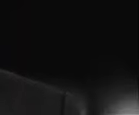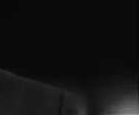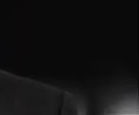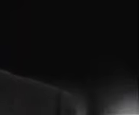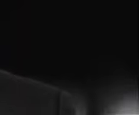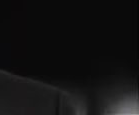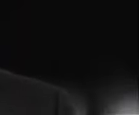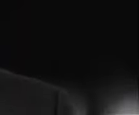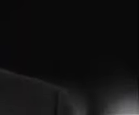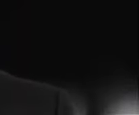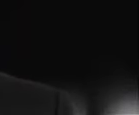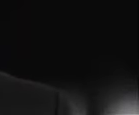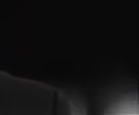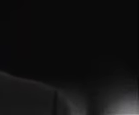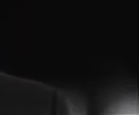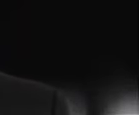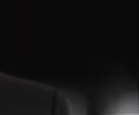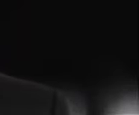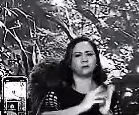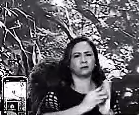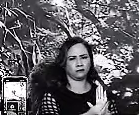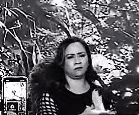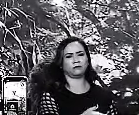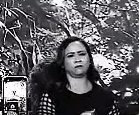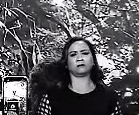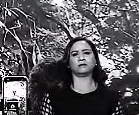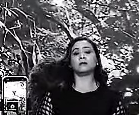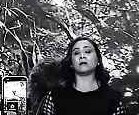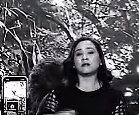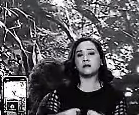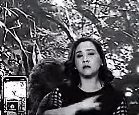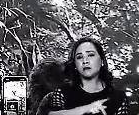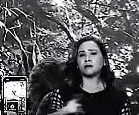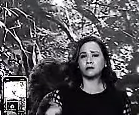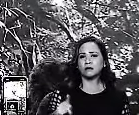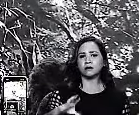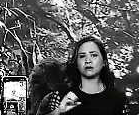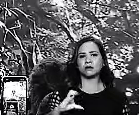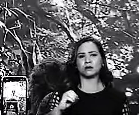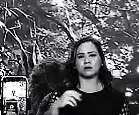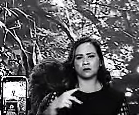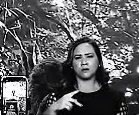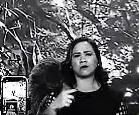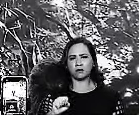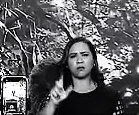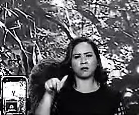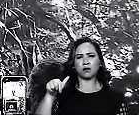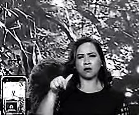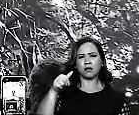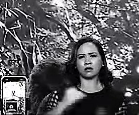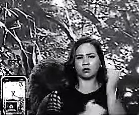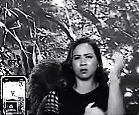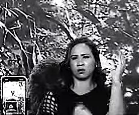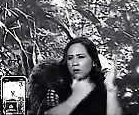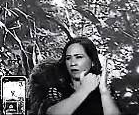Ah, mas não podemos ser subservientes aos Estados Unidos, diz o idiota que prega o multiculturalismo